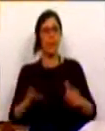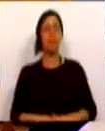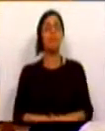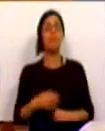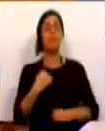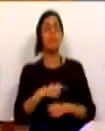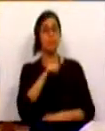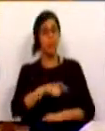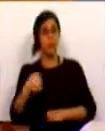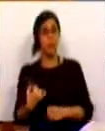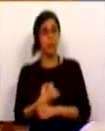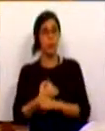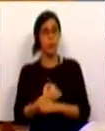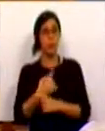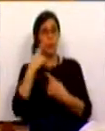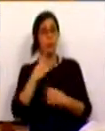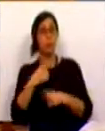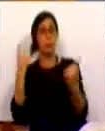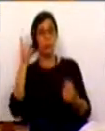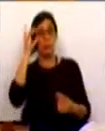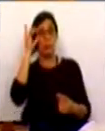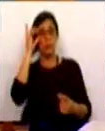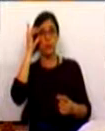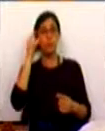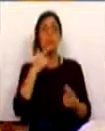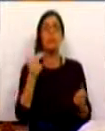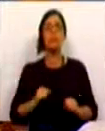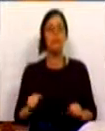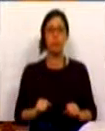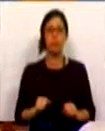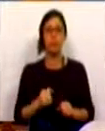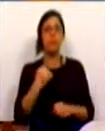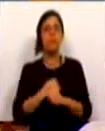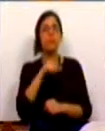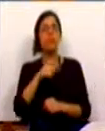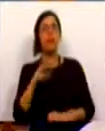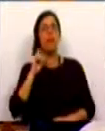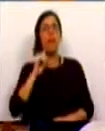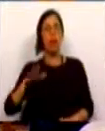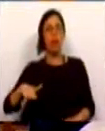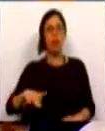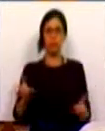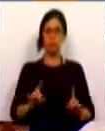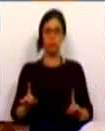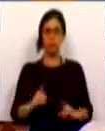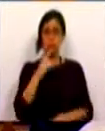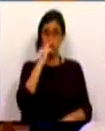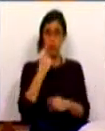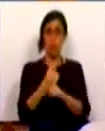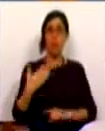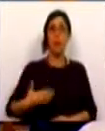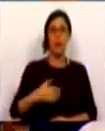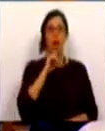Os trabalhadores em funções públicas não podem ser trabalhadores de segunda. Devem ter os mesmos